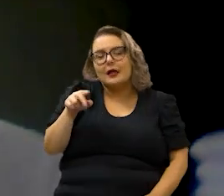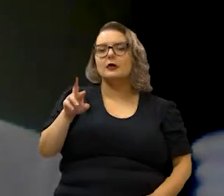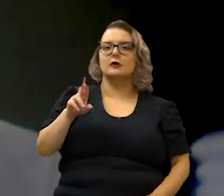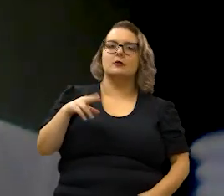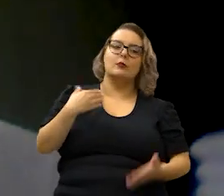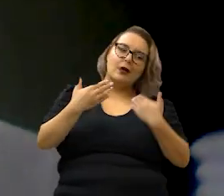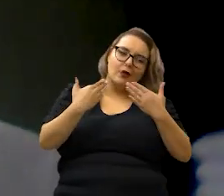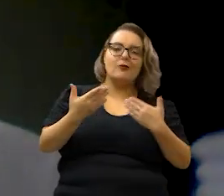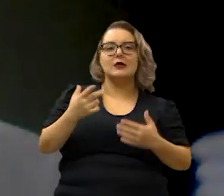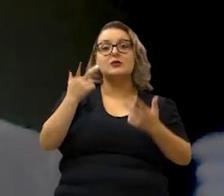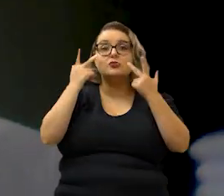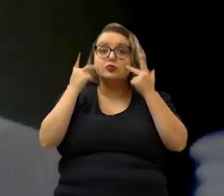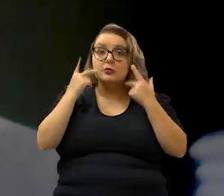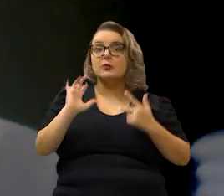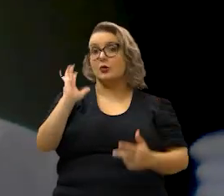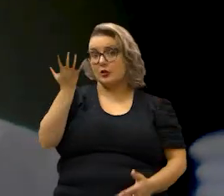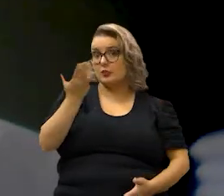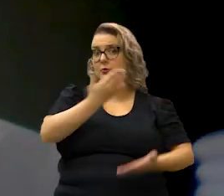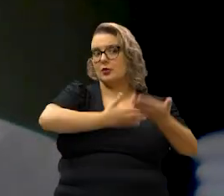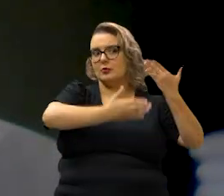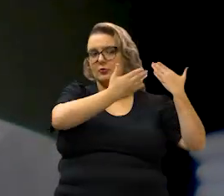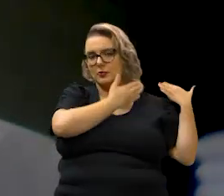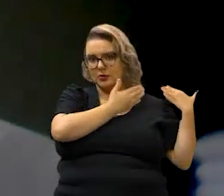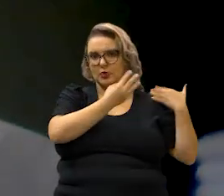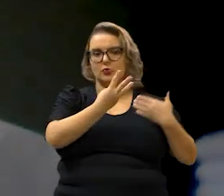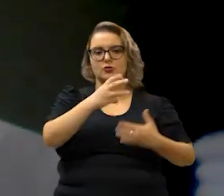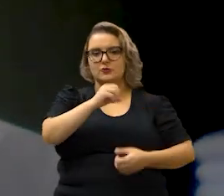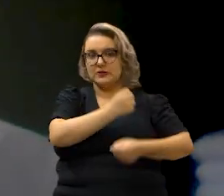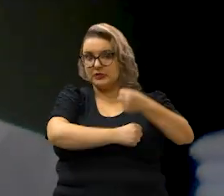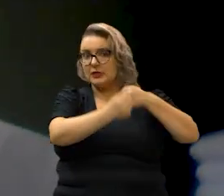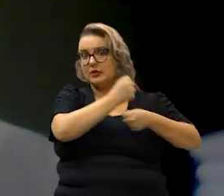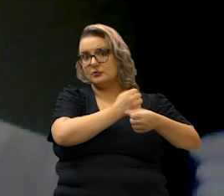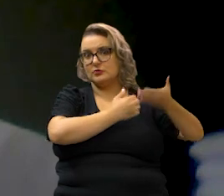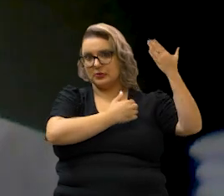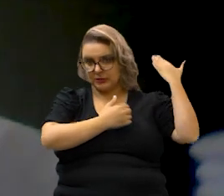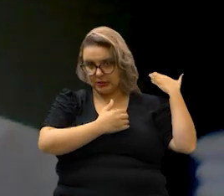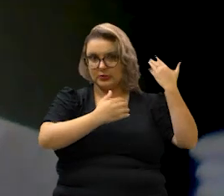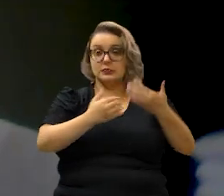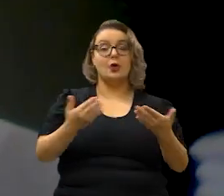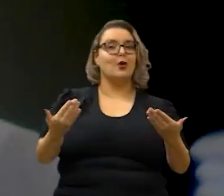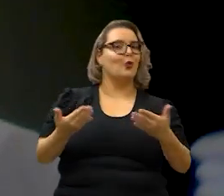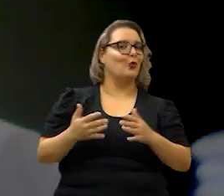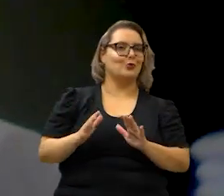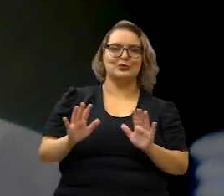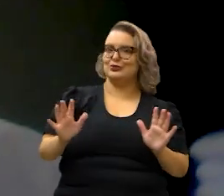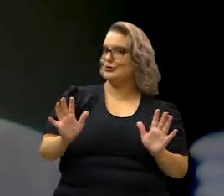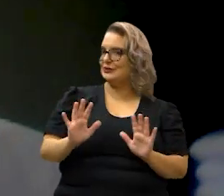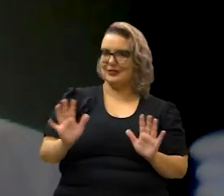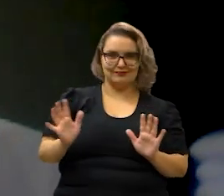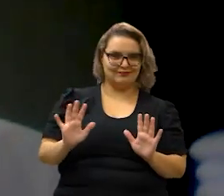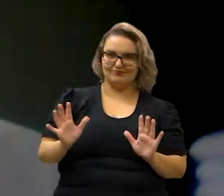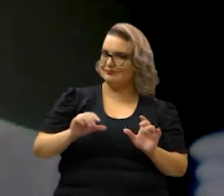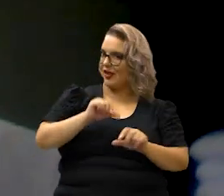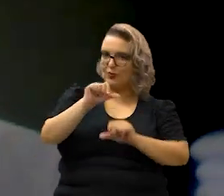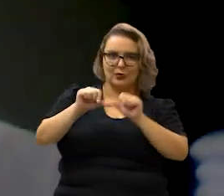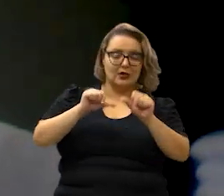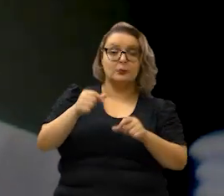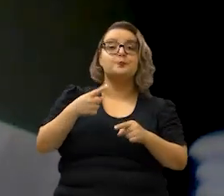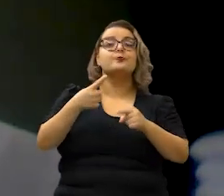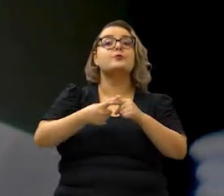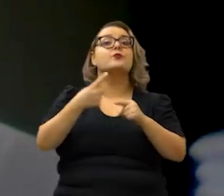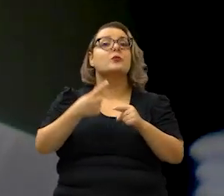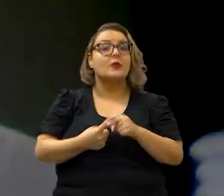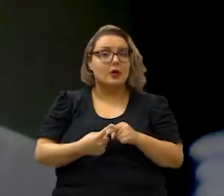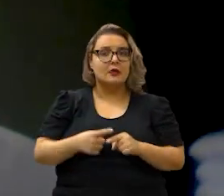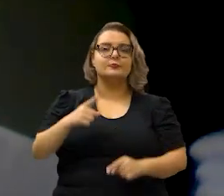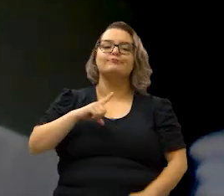uma conversa comum nos prontos atendimentos. Hoje, isto está mudando